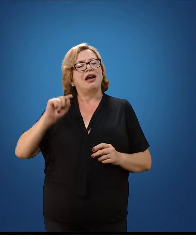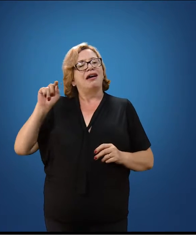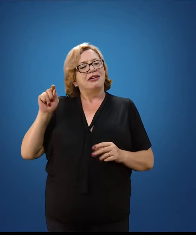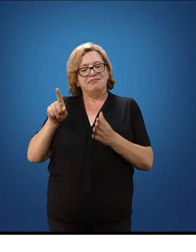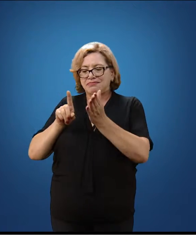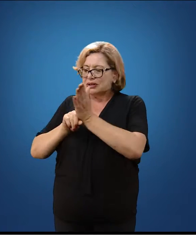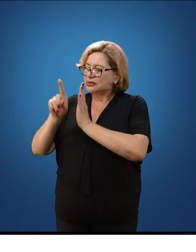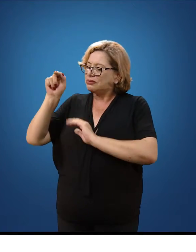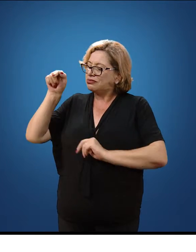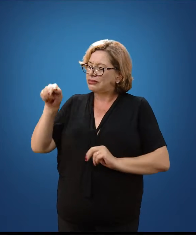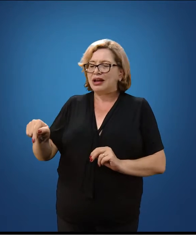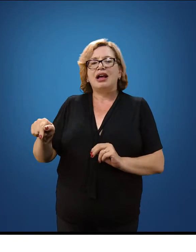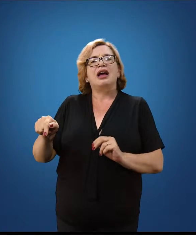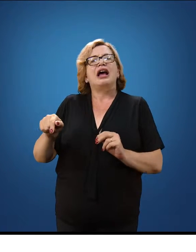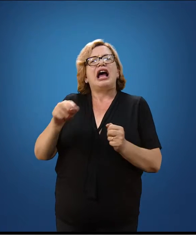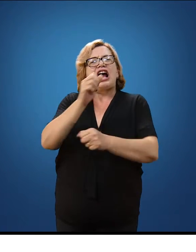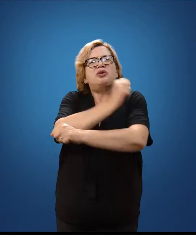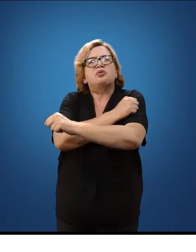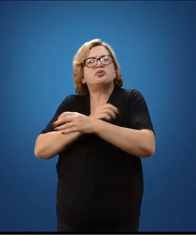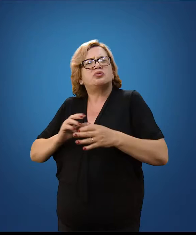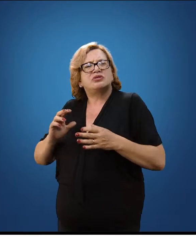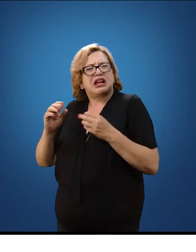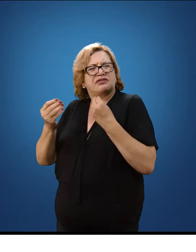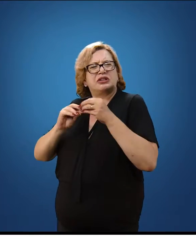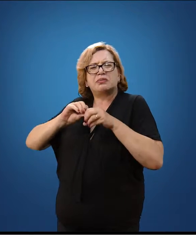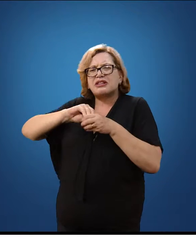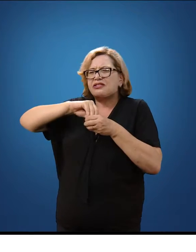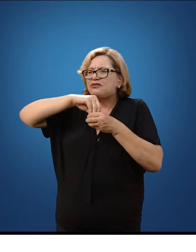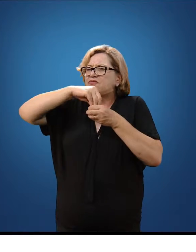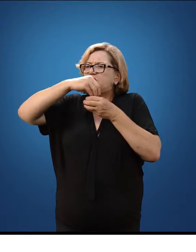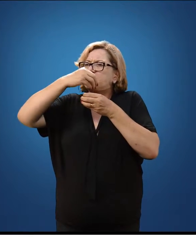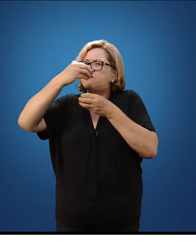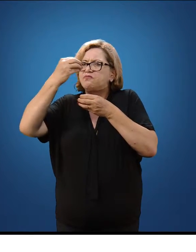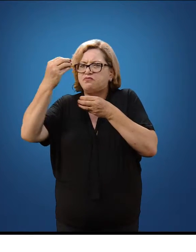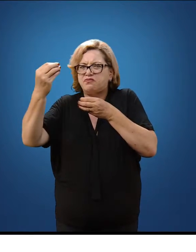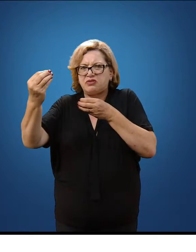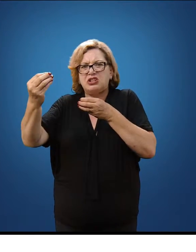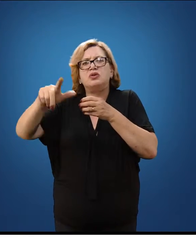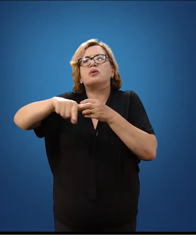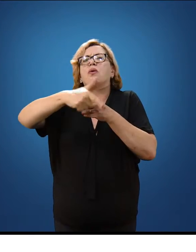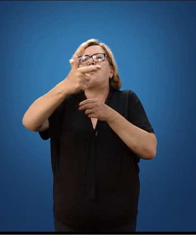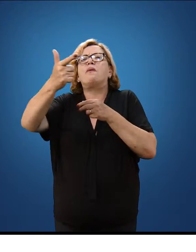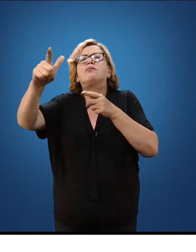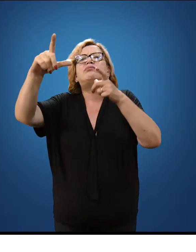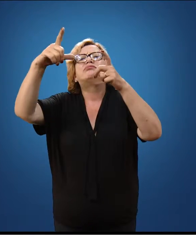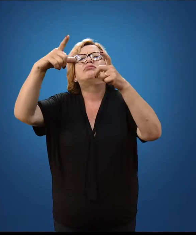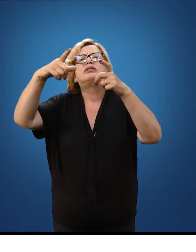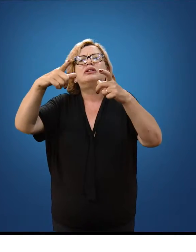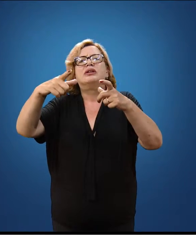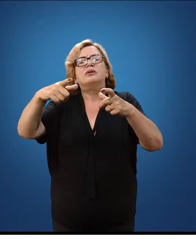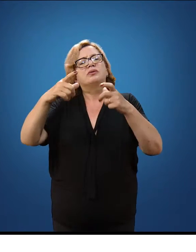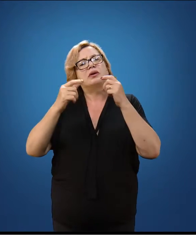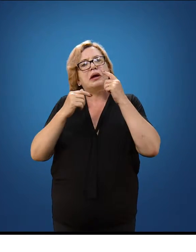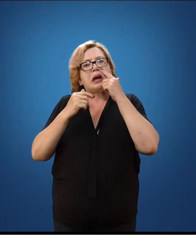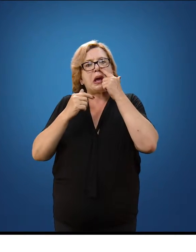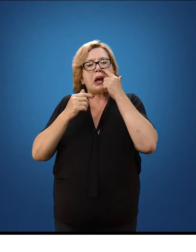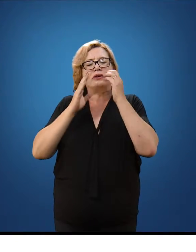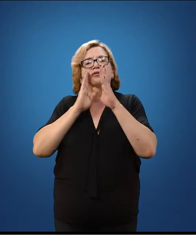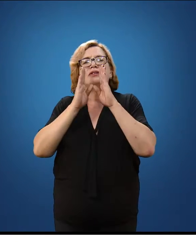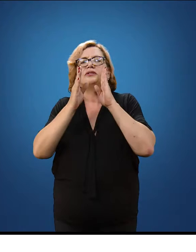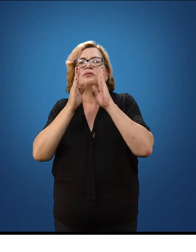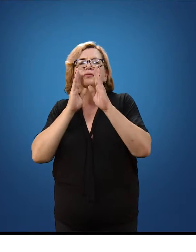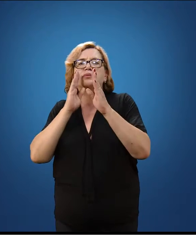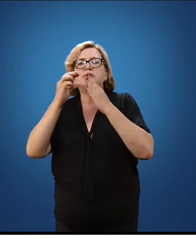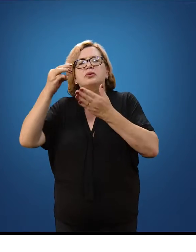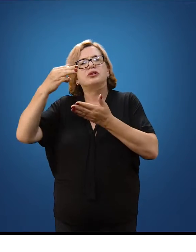alunos transcende a sala de aula? Esses conteúdos vão estar disponibilizados, como você comentou, talvez numa rede